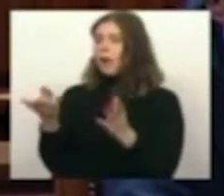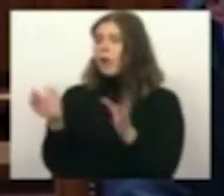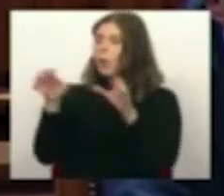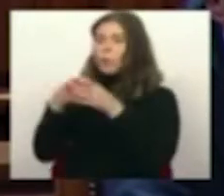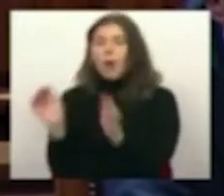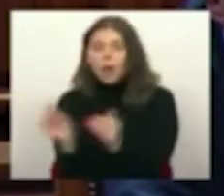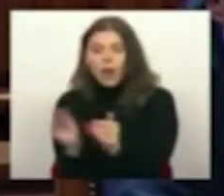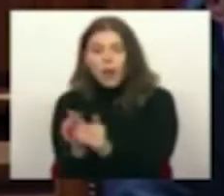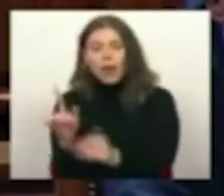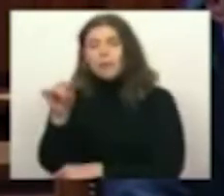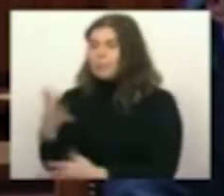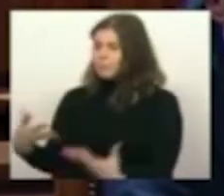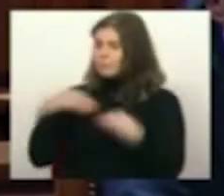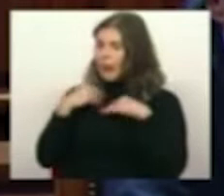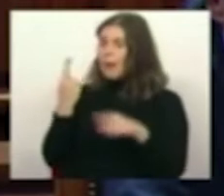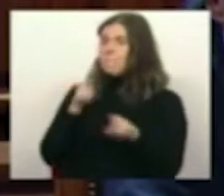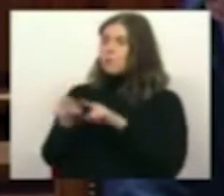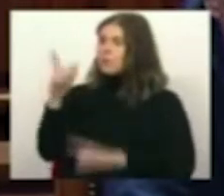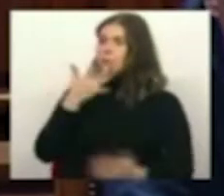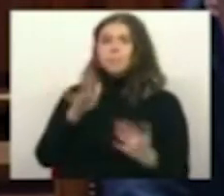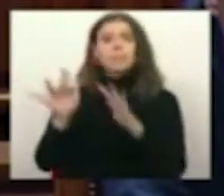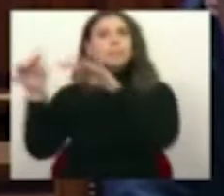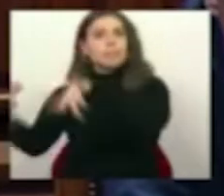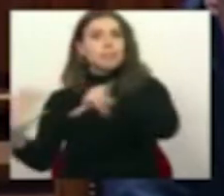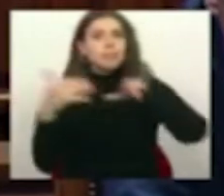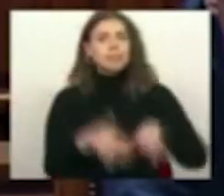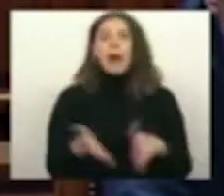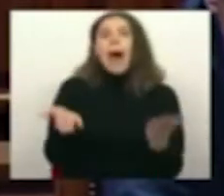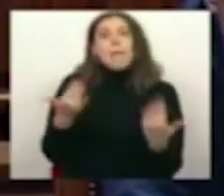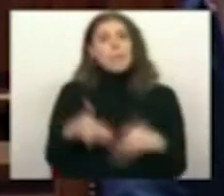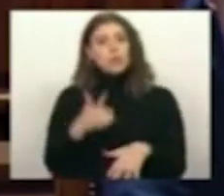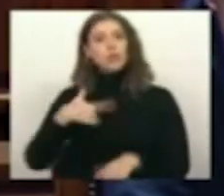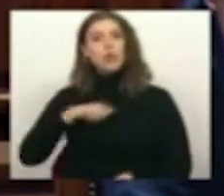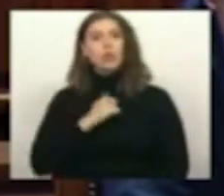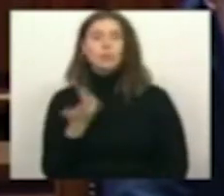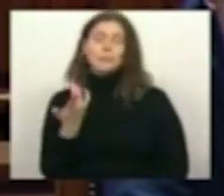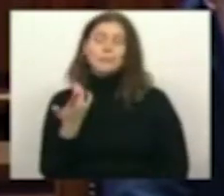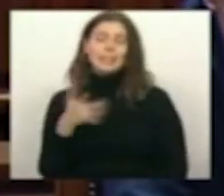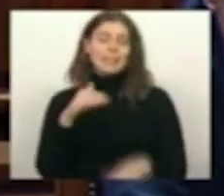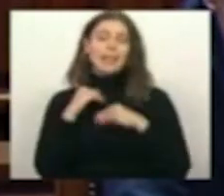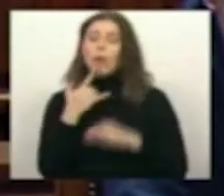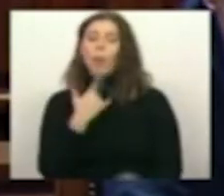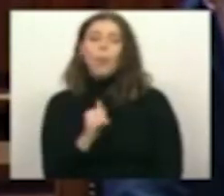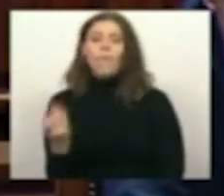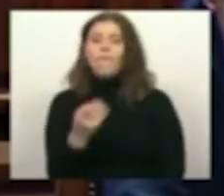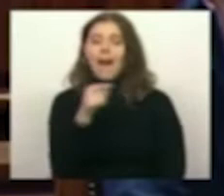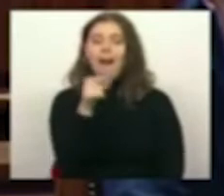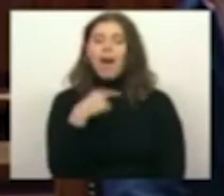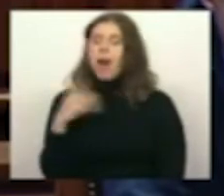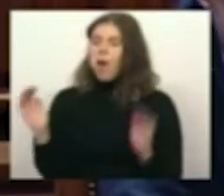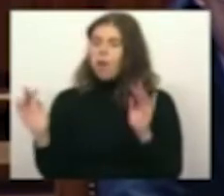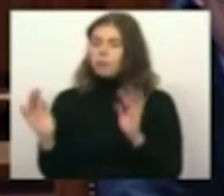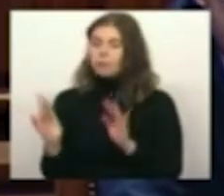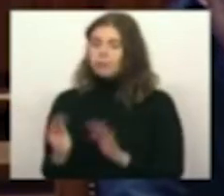minorias, de acolhimento das políticas migratórias, mas nós não podemos aceitar que haja uma